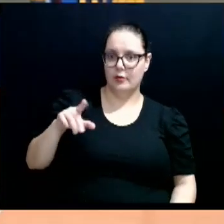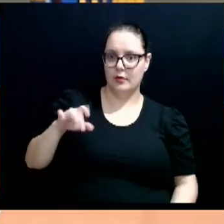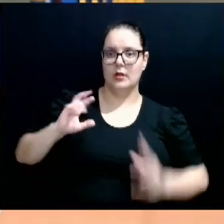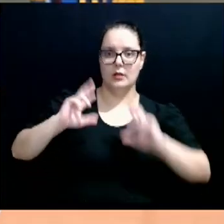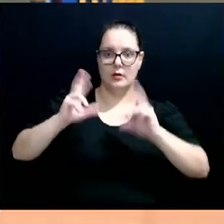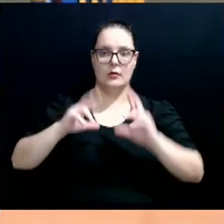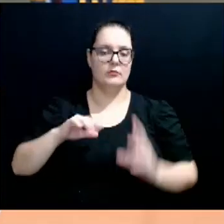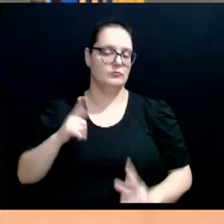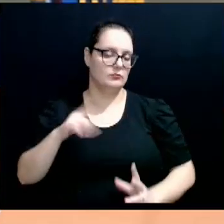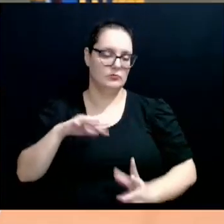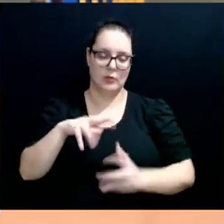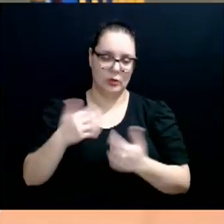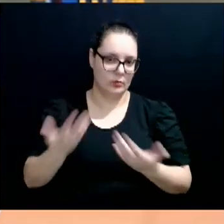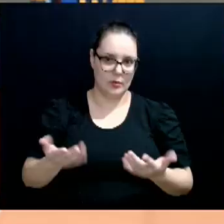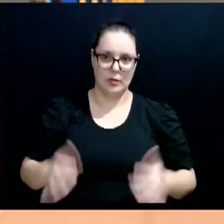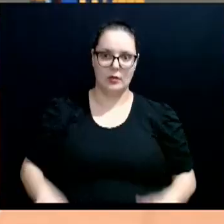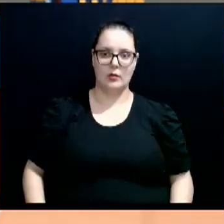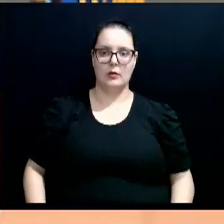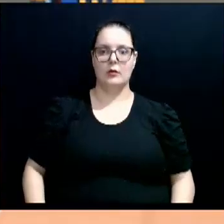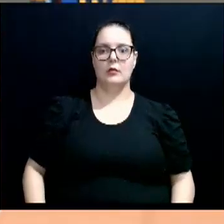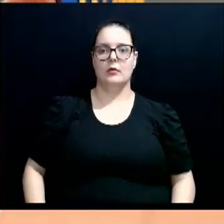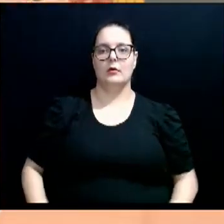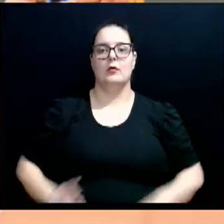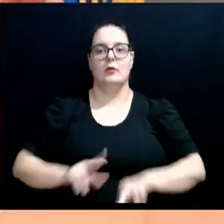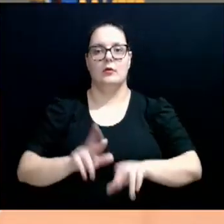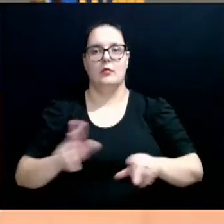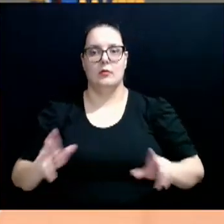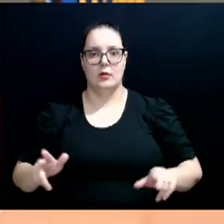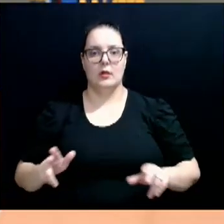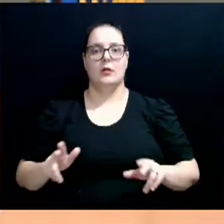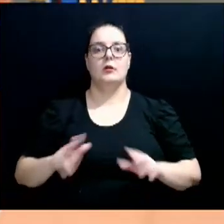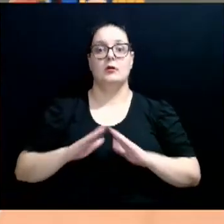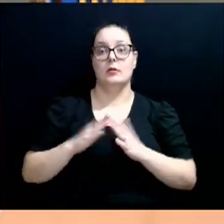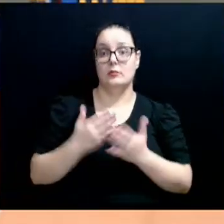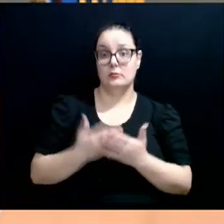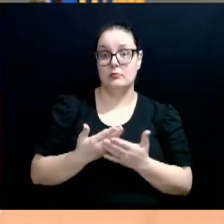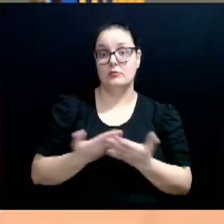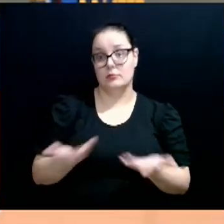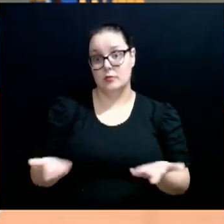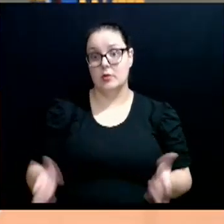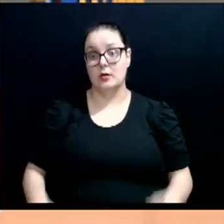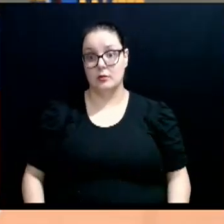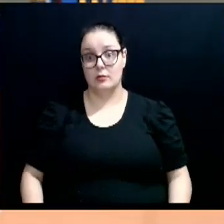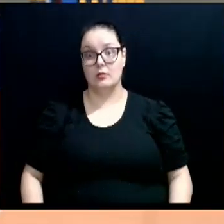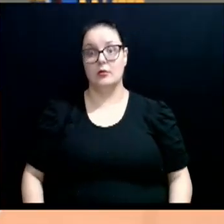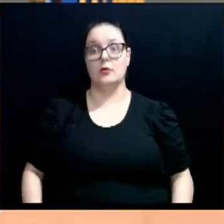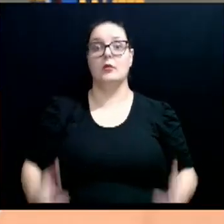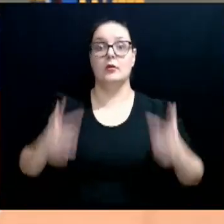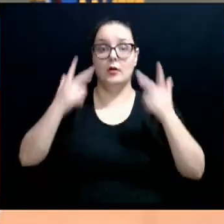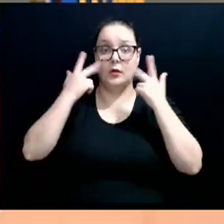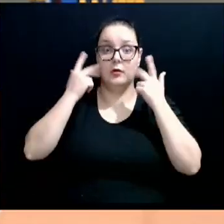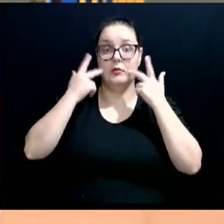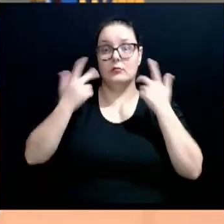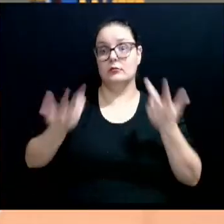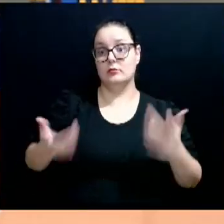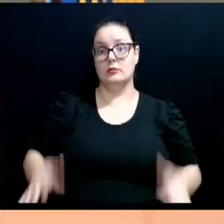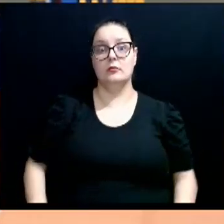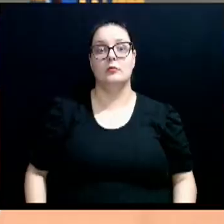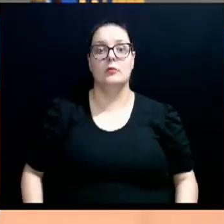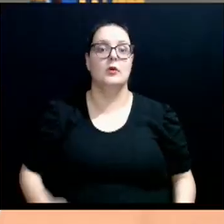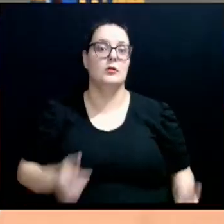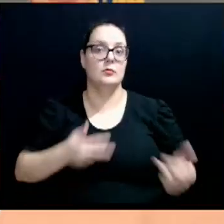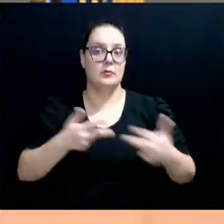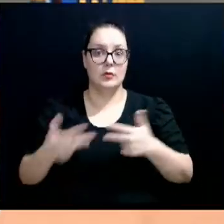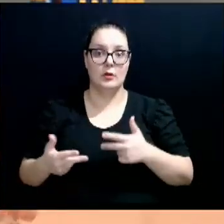Então várias das escolas elas acabaram sendo normalmente, né, de padrão, acabam sendo copiadas.